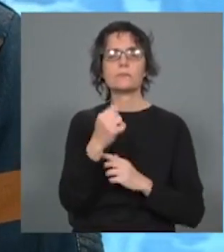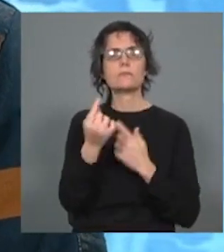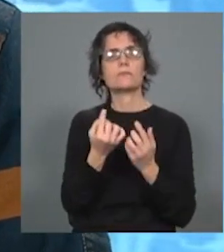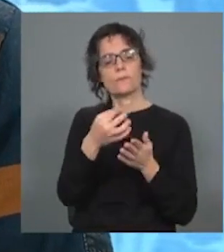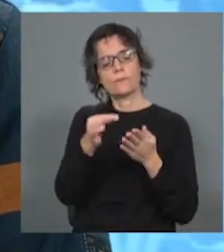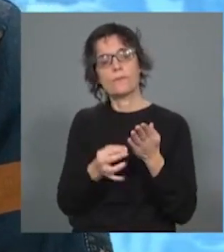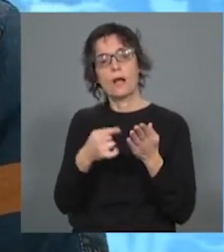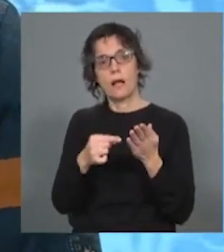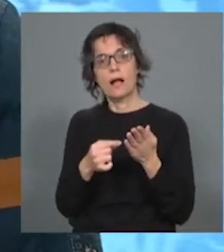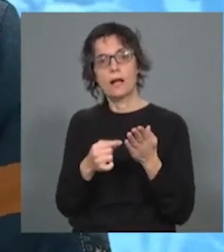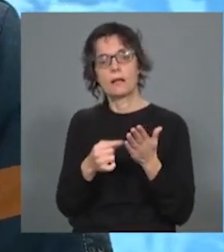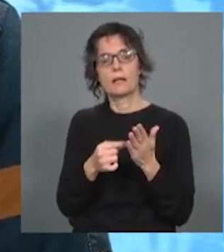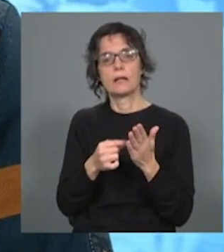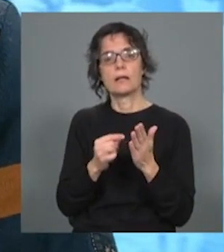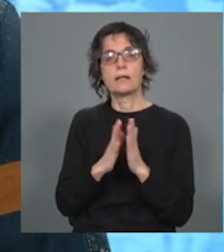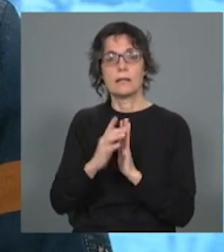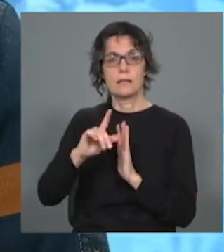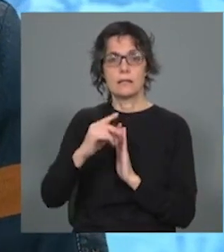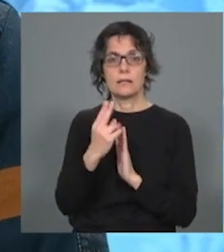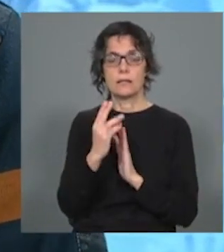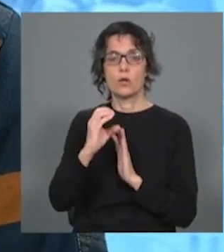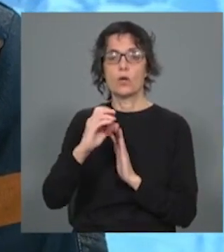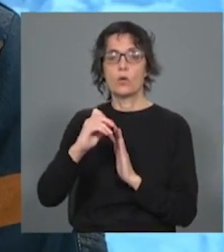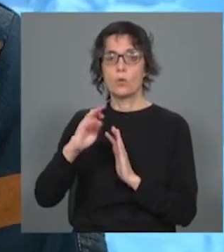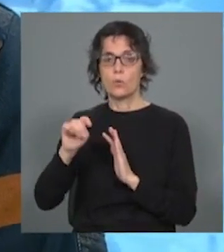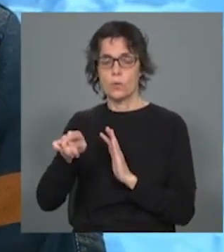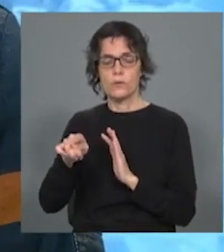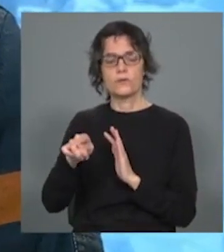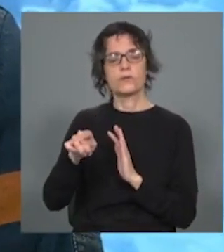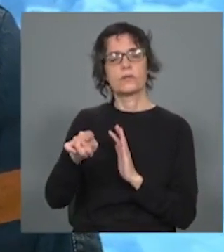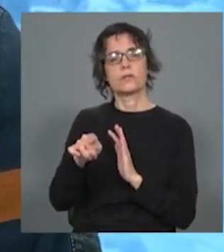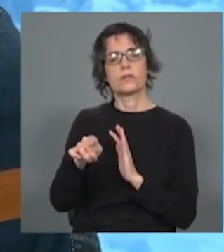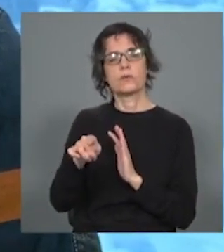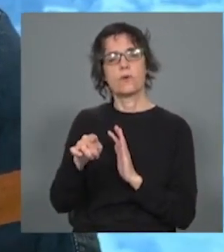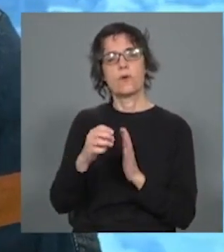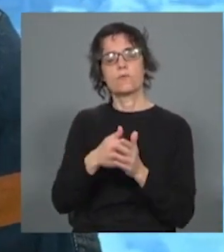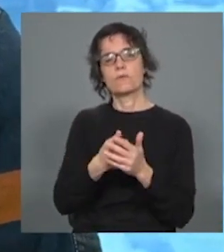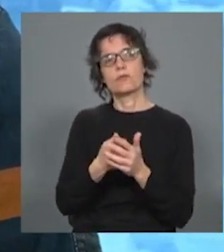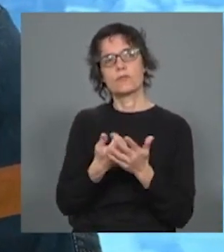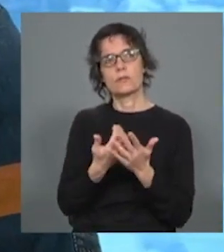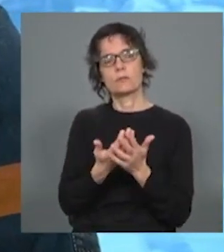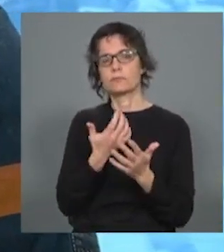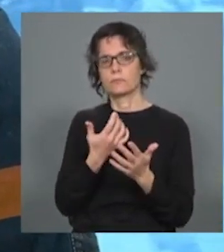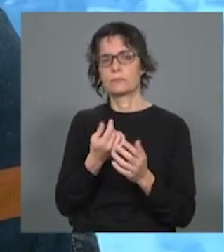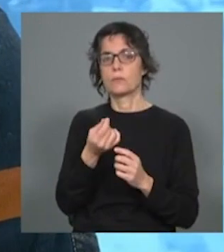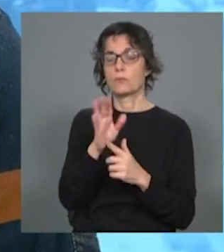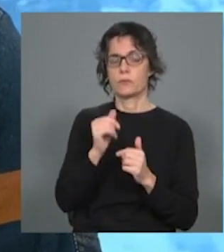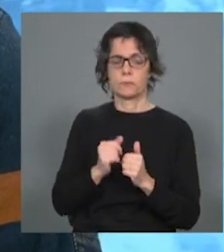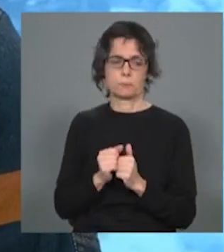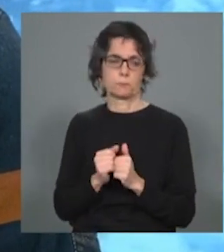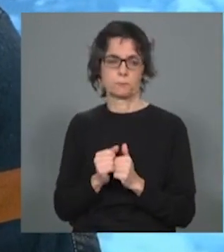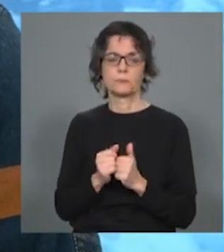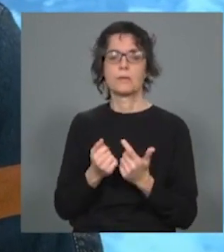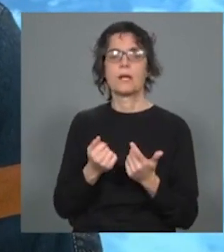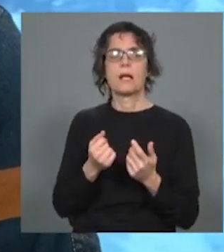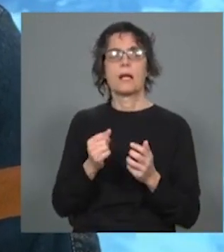apresenta de uma forma ímpar e sublime no seu Evangelho. Em primeiro lugar, é a tónica da universalidade da